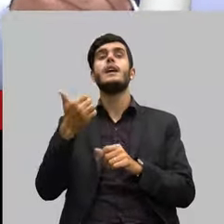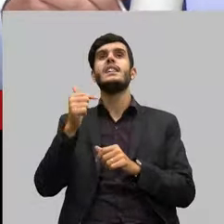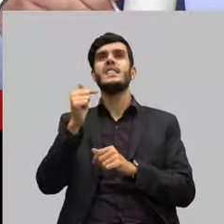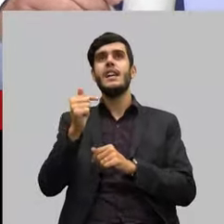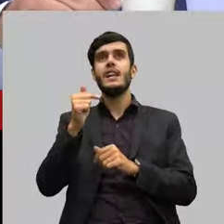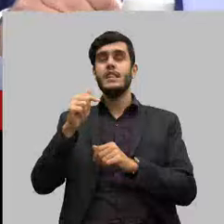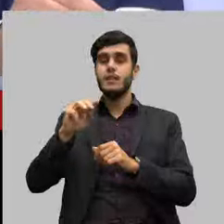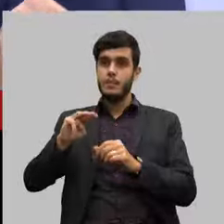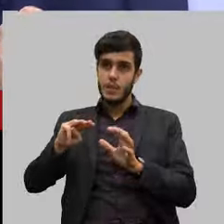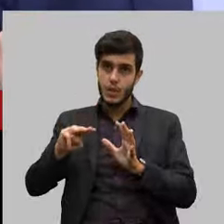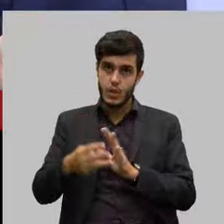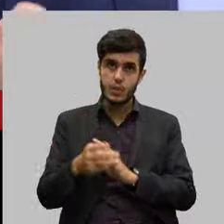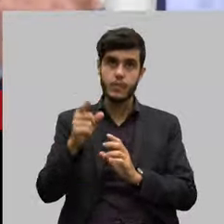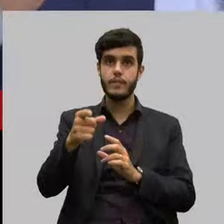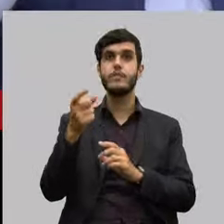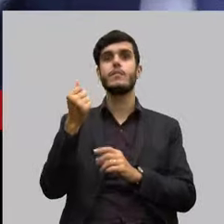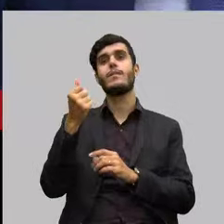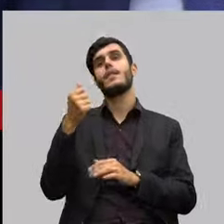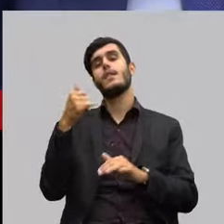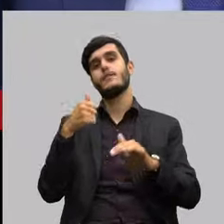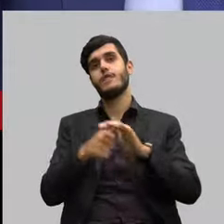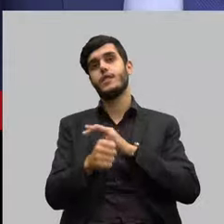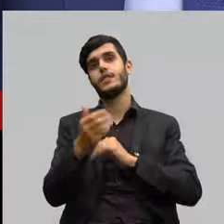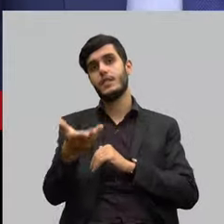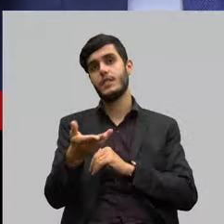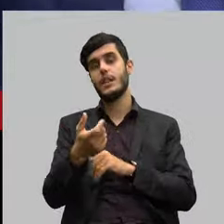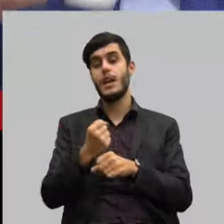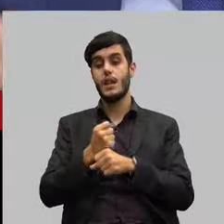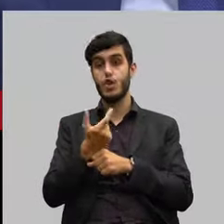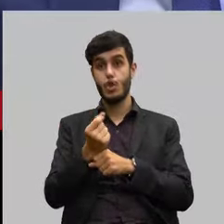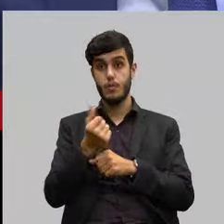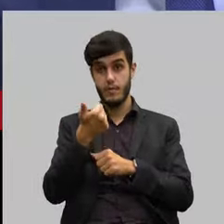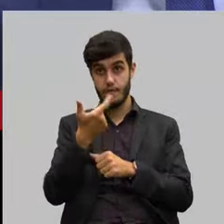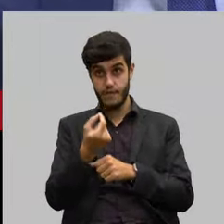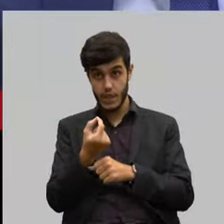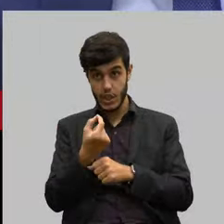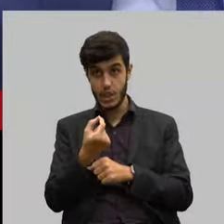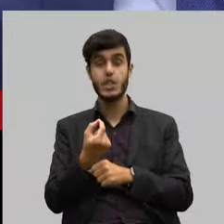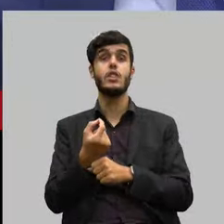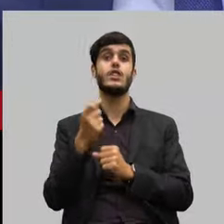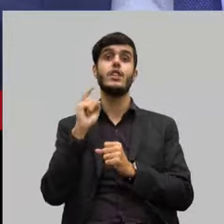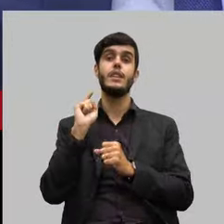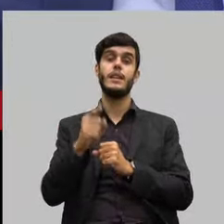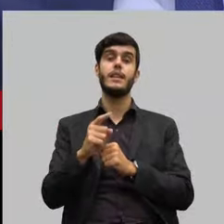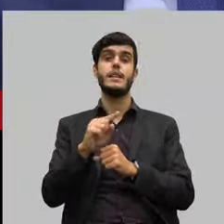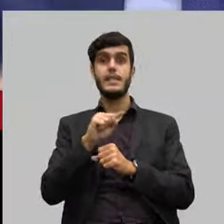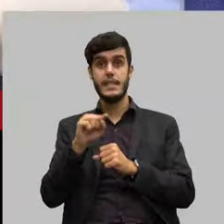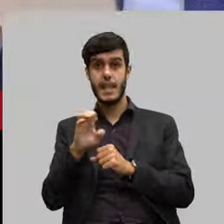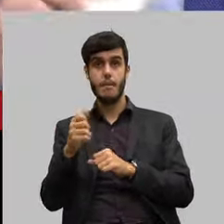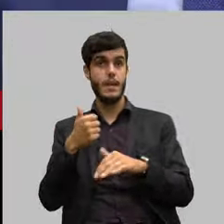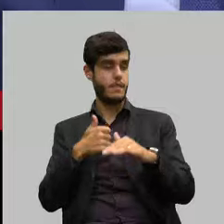405 em 2020 o governo Zema deixou de investir